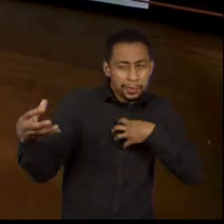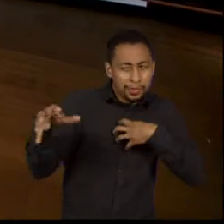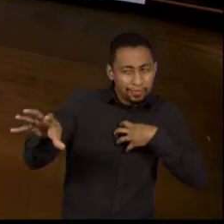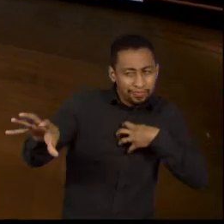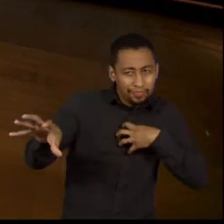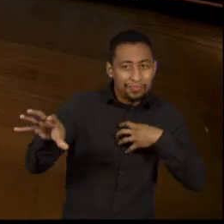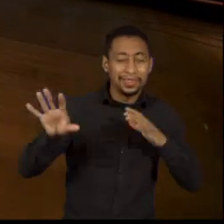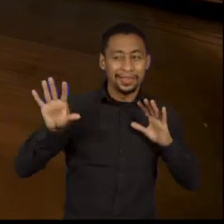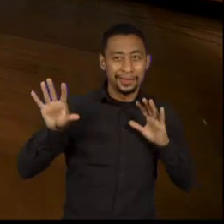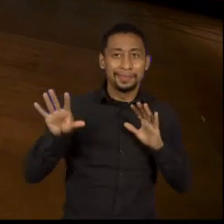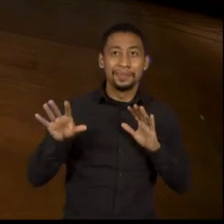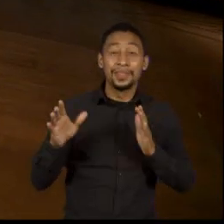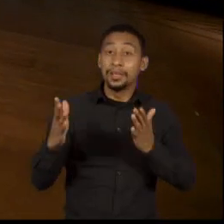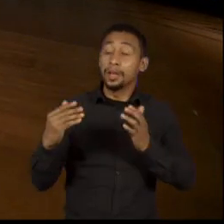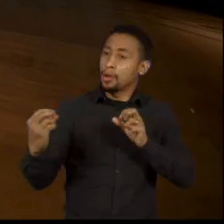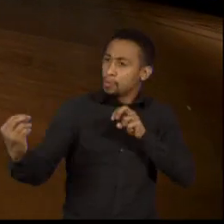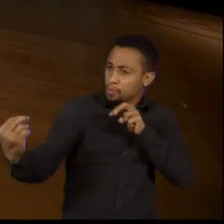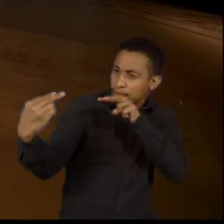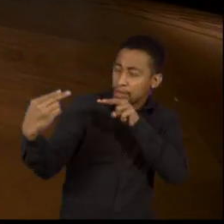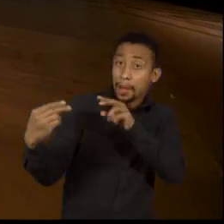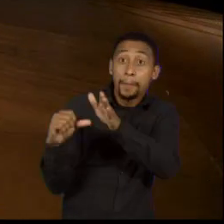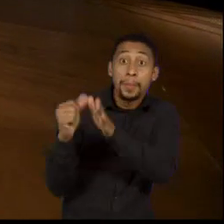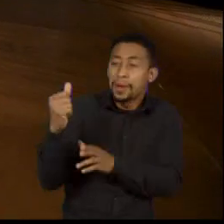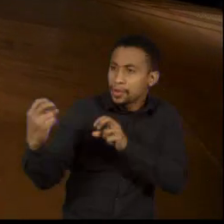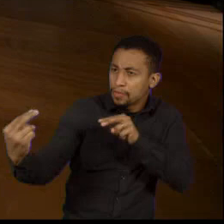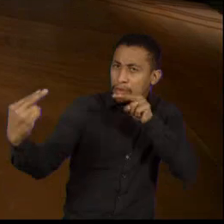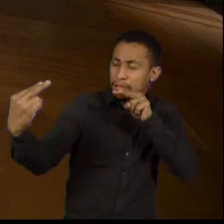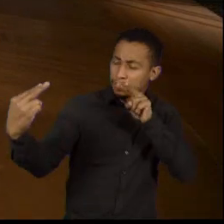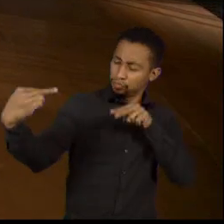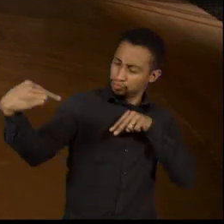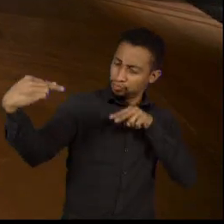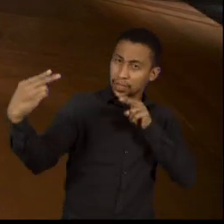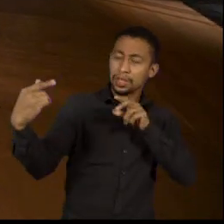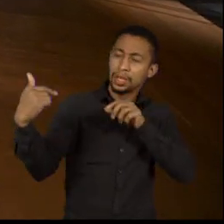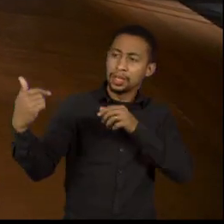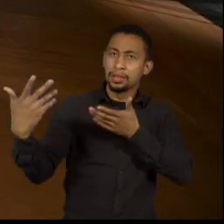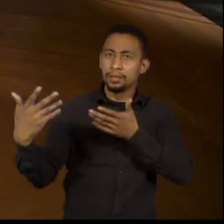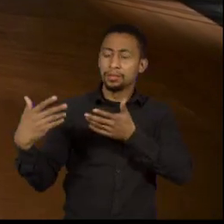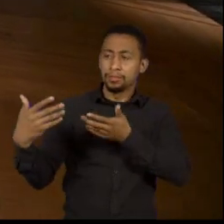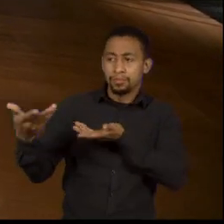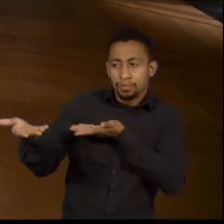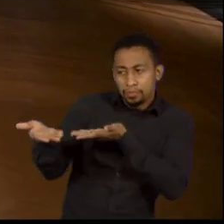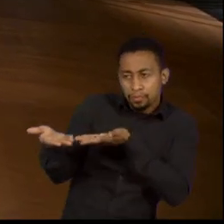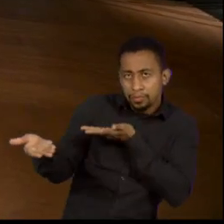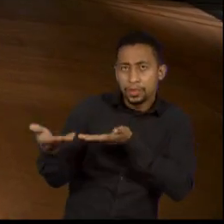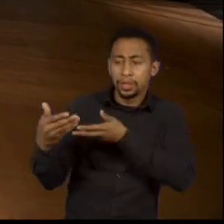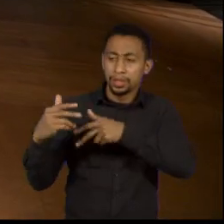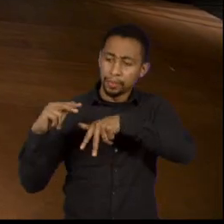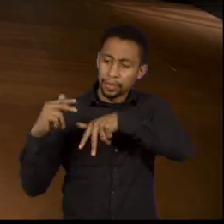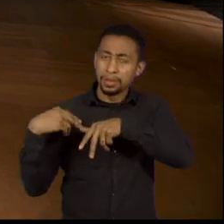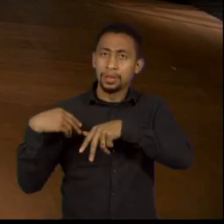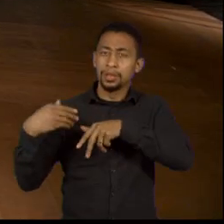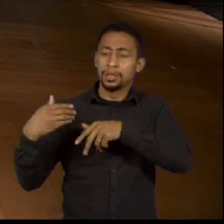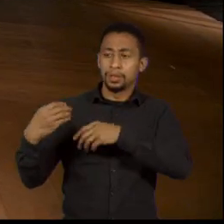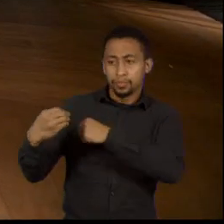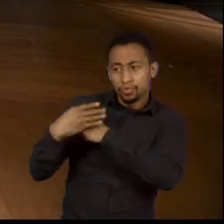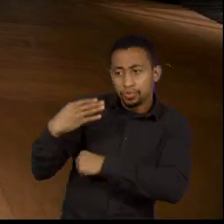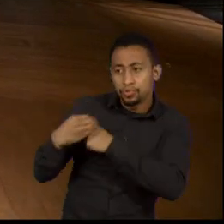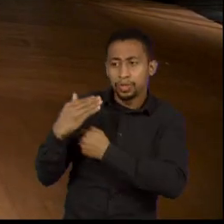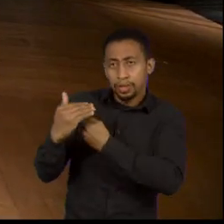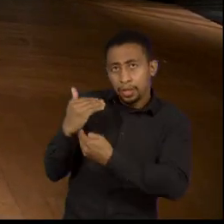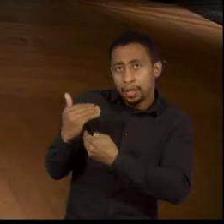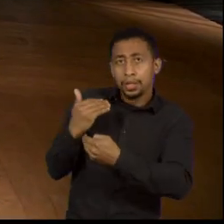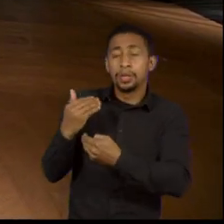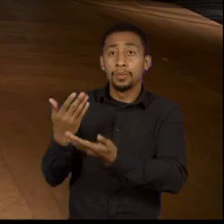o Gerald, quando eu vi ele me dirigindo, me conduzindo, isso foi através de um teste, e eu acho